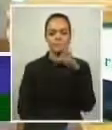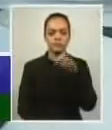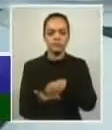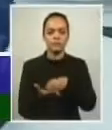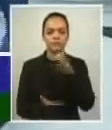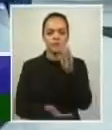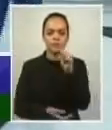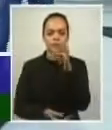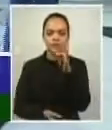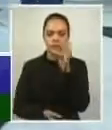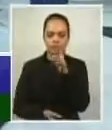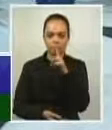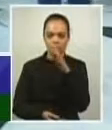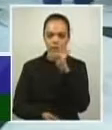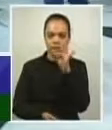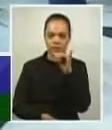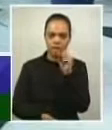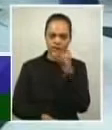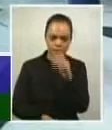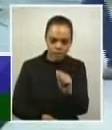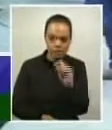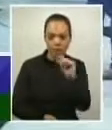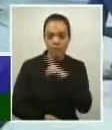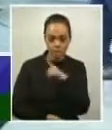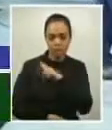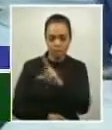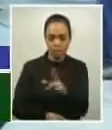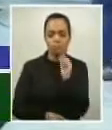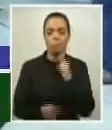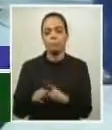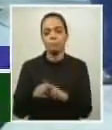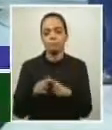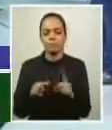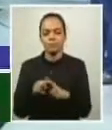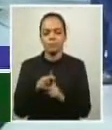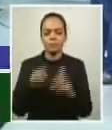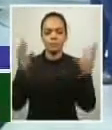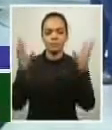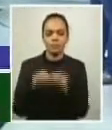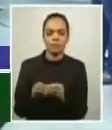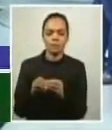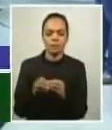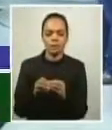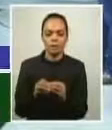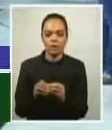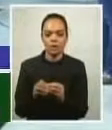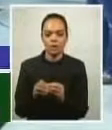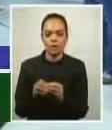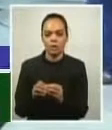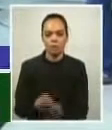assim se chamou assim foi denominado porque ele sintetizou os seus pontos principais